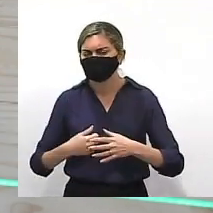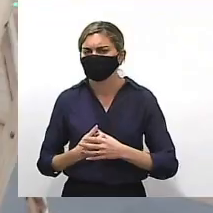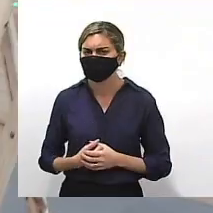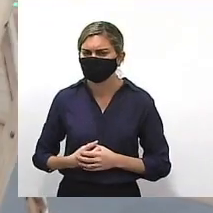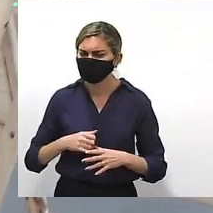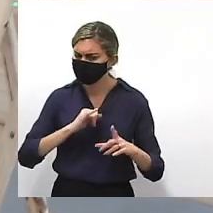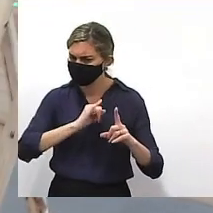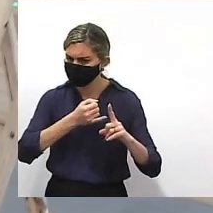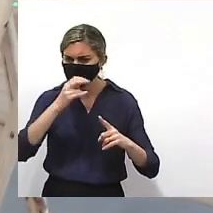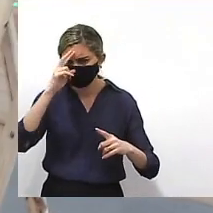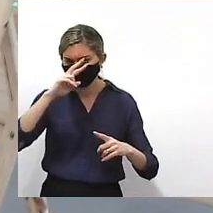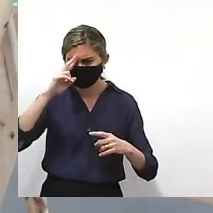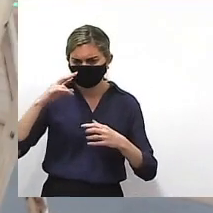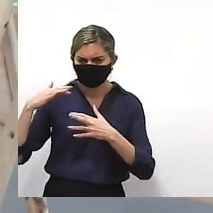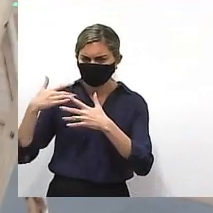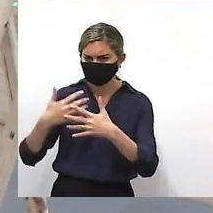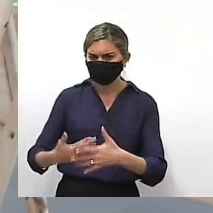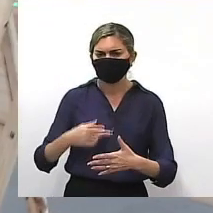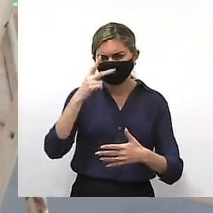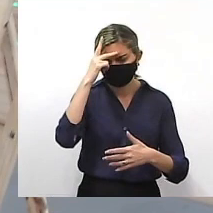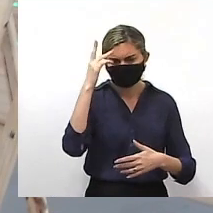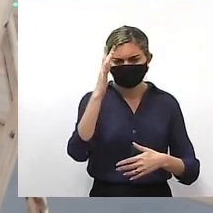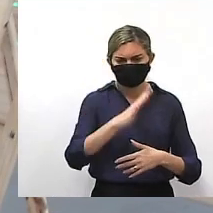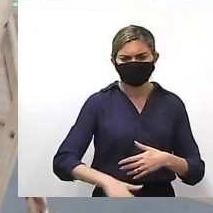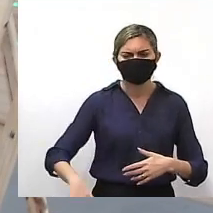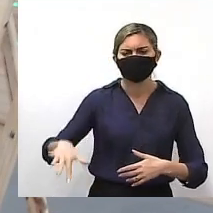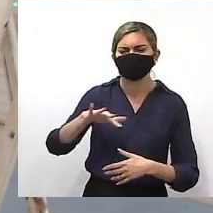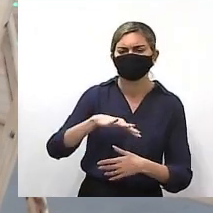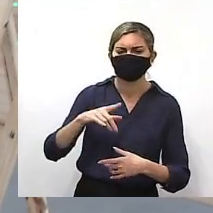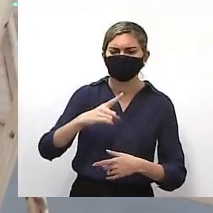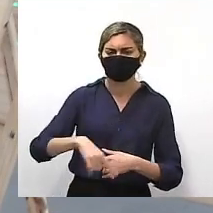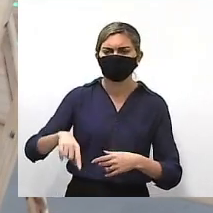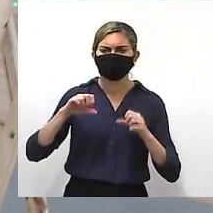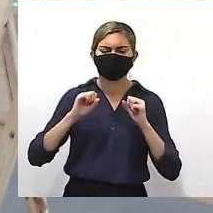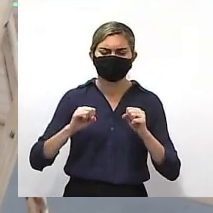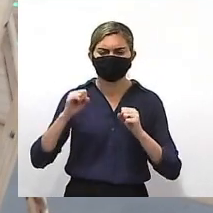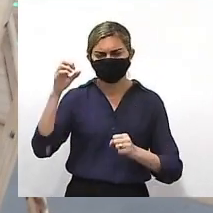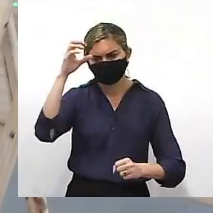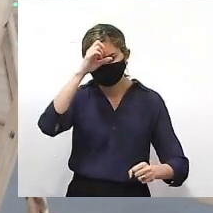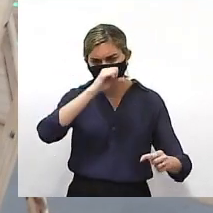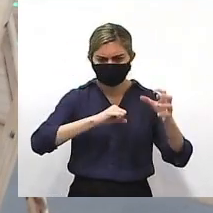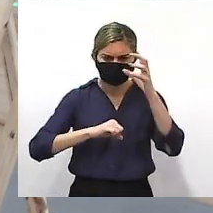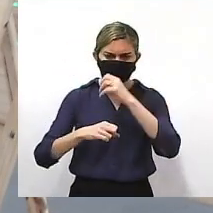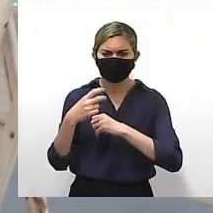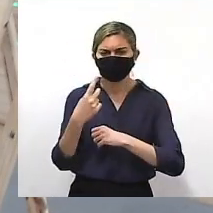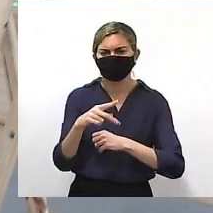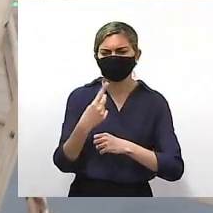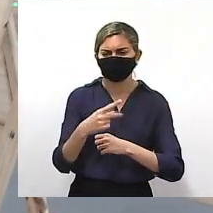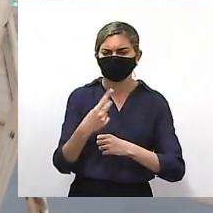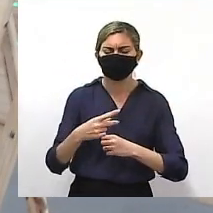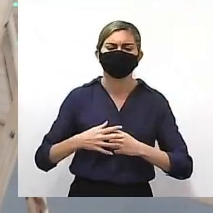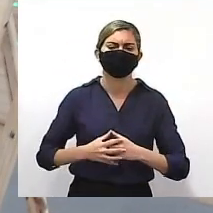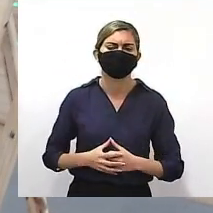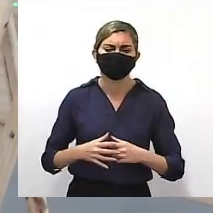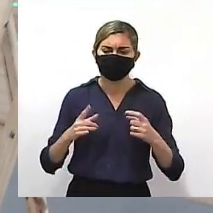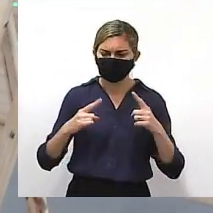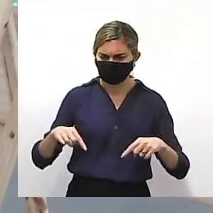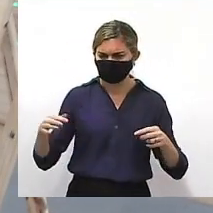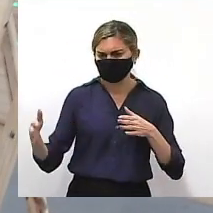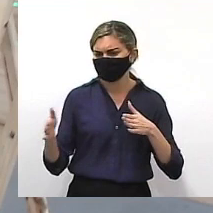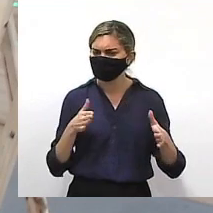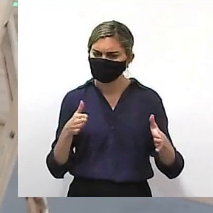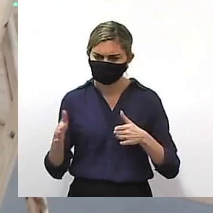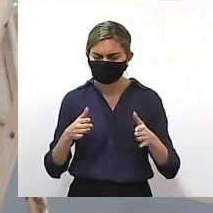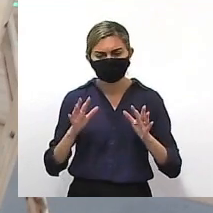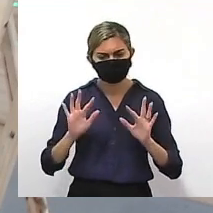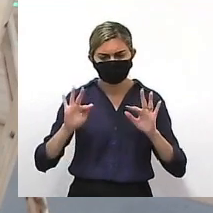ele conta as histórias das pessoas para que nós possamos aprender com elas. Nesse momento,